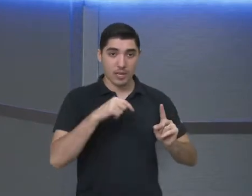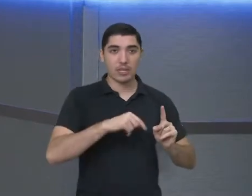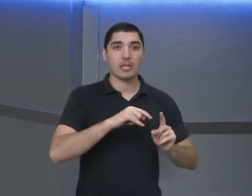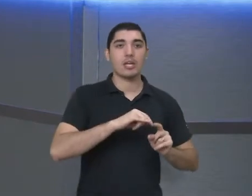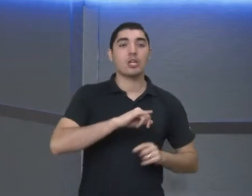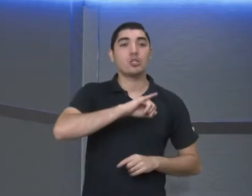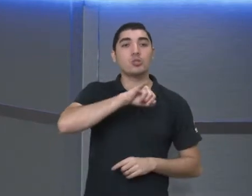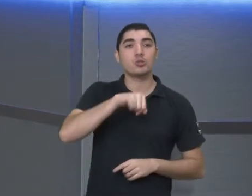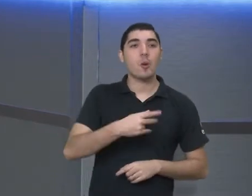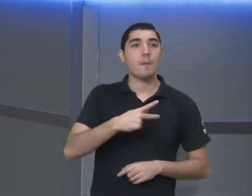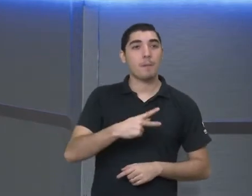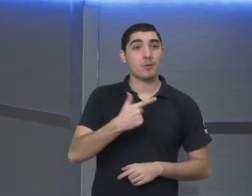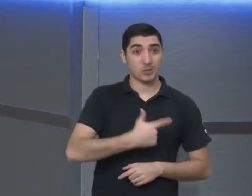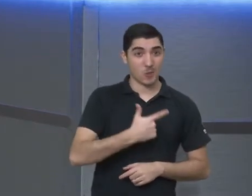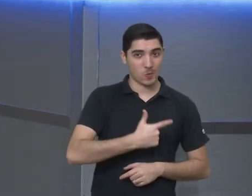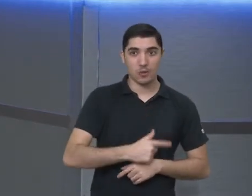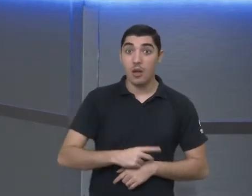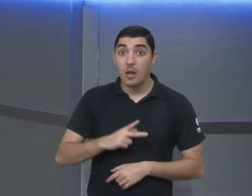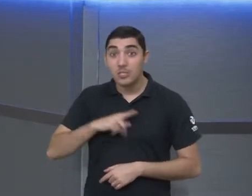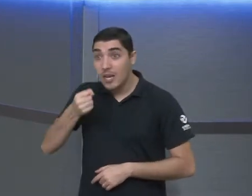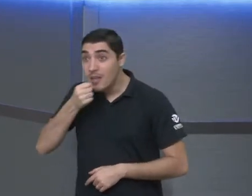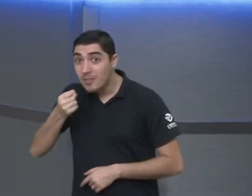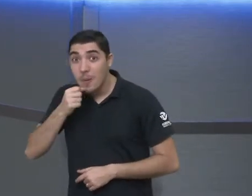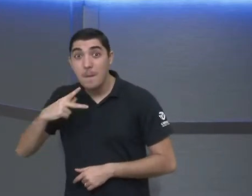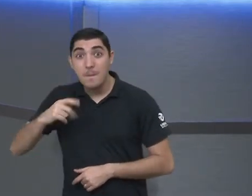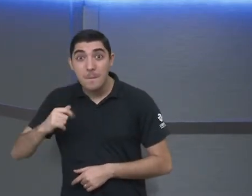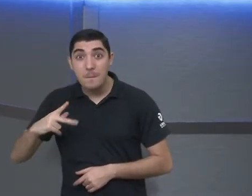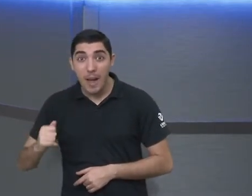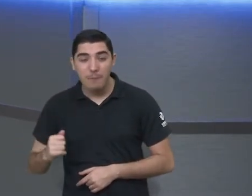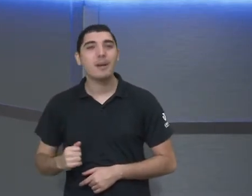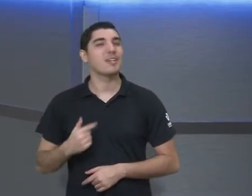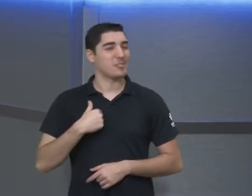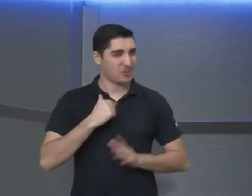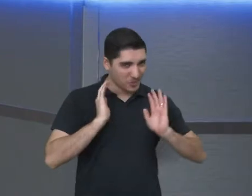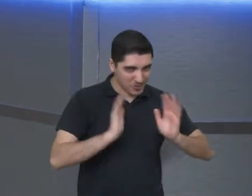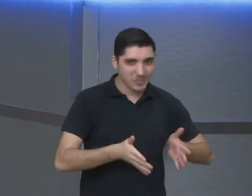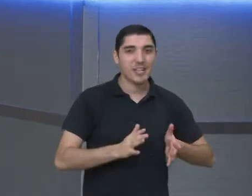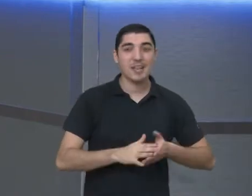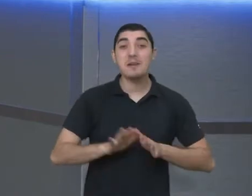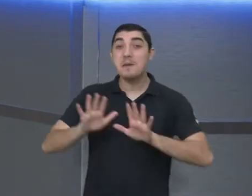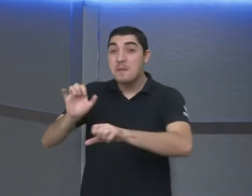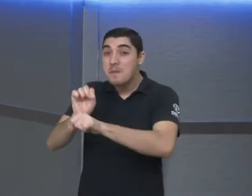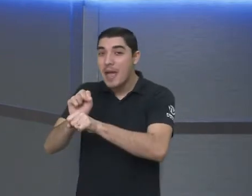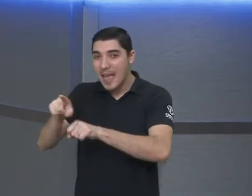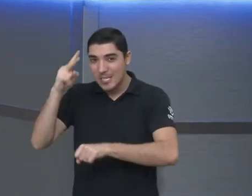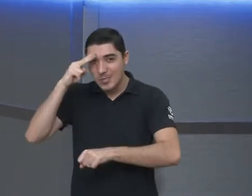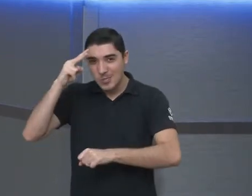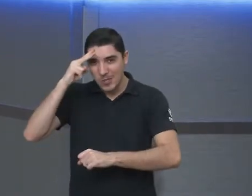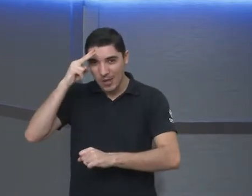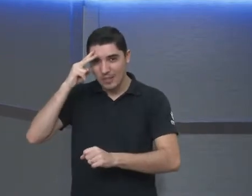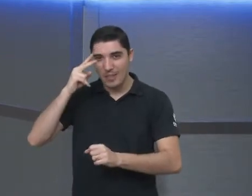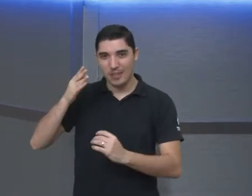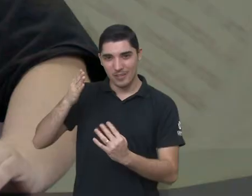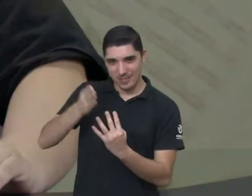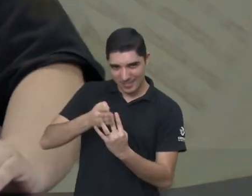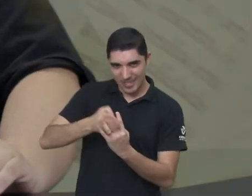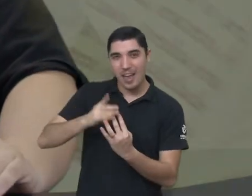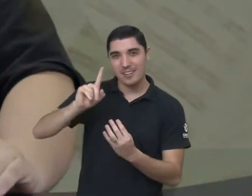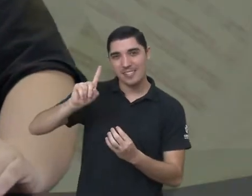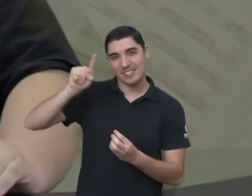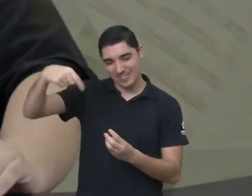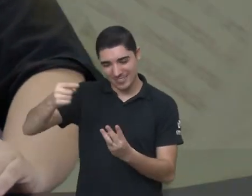Mas é a modernidade, né? Não tem jeito, você tem que acompanhar. E você perguntar hoje, sai fazer uma pesquisa, amigo, o que é rádio AM?